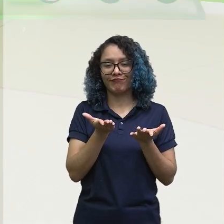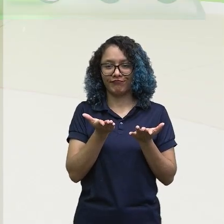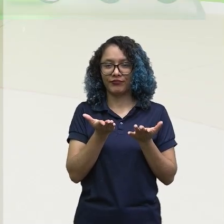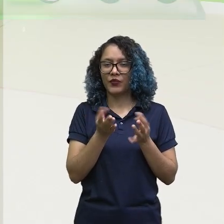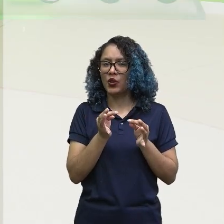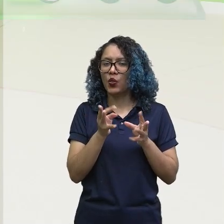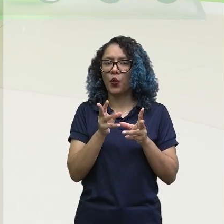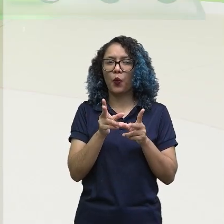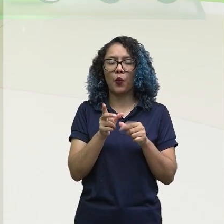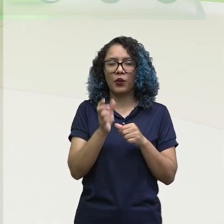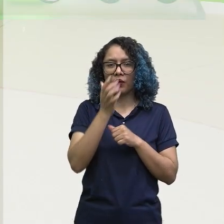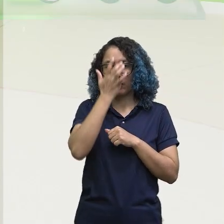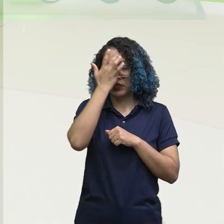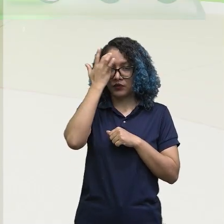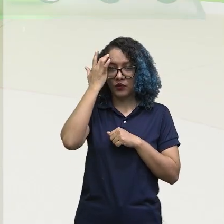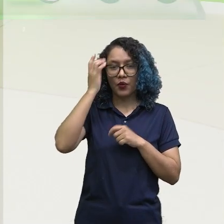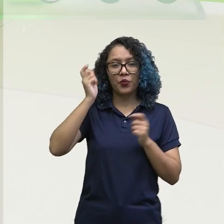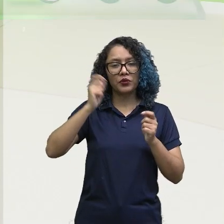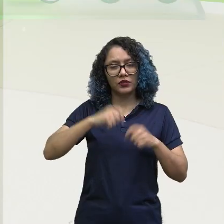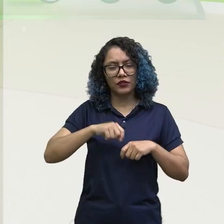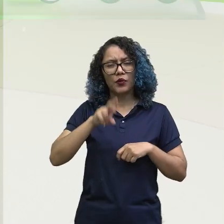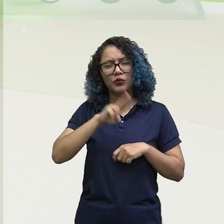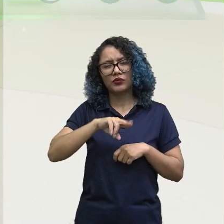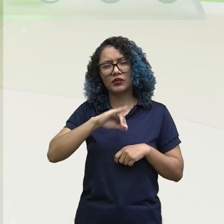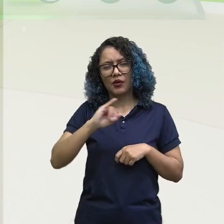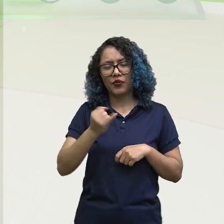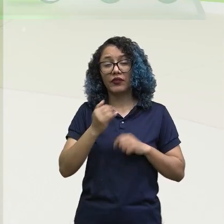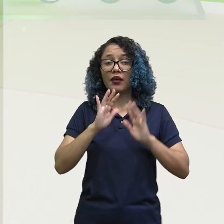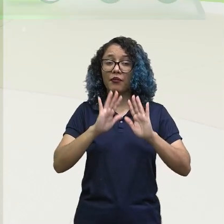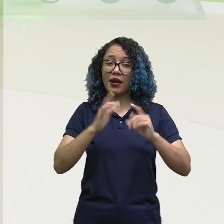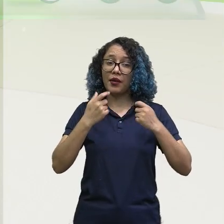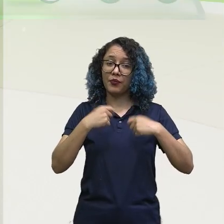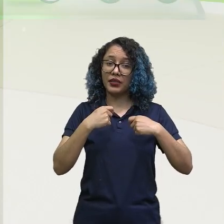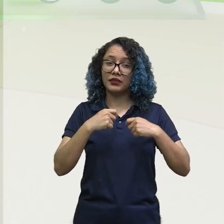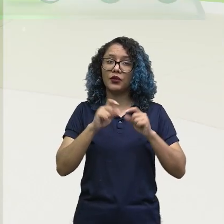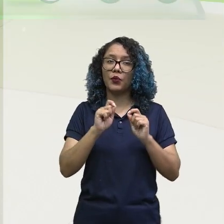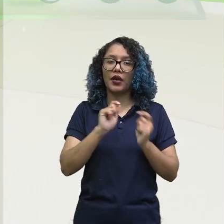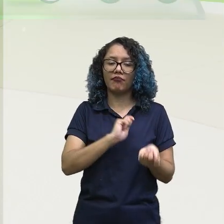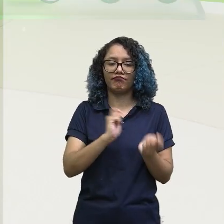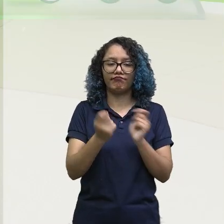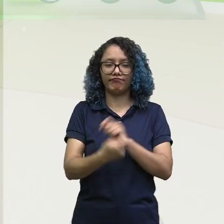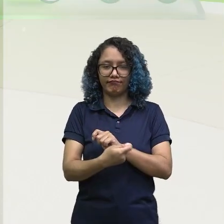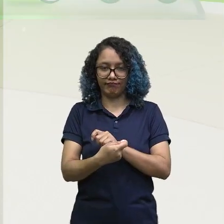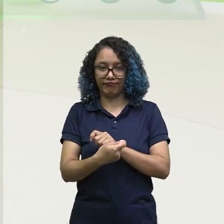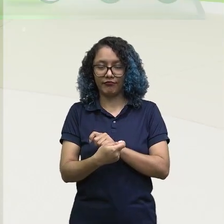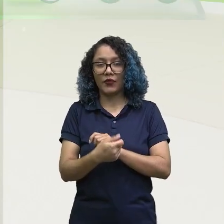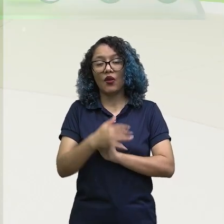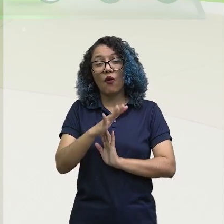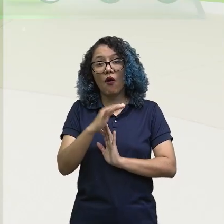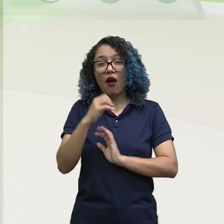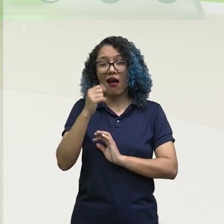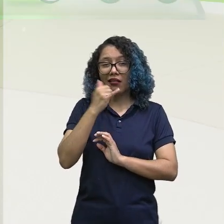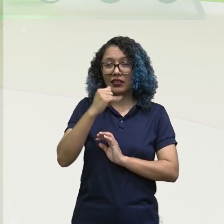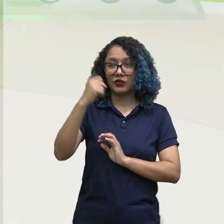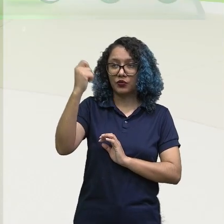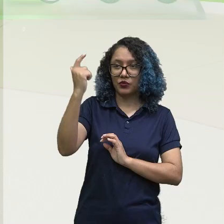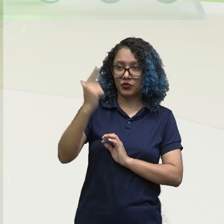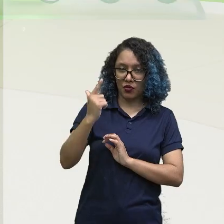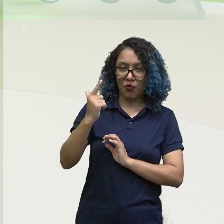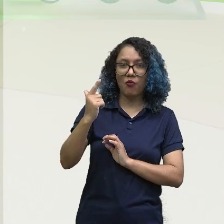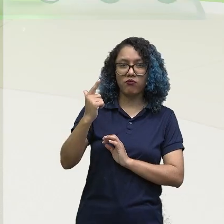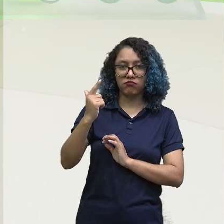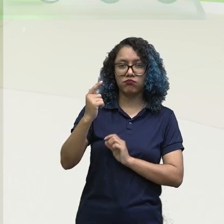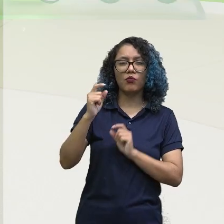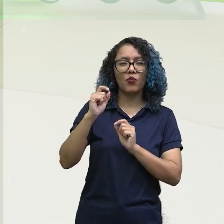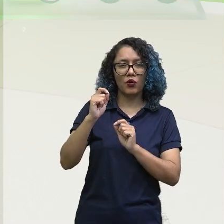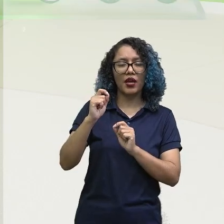pessoas consigam se aproveitar dela, mas precisa converter. A energia do Sol é exatamente isso. É